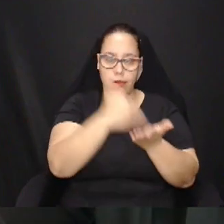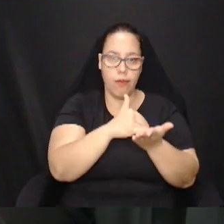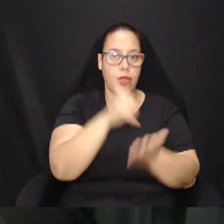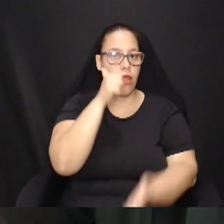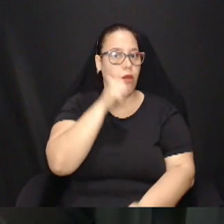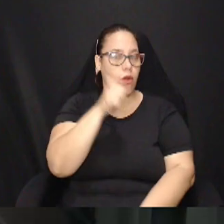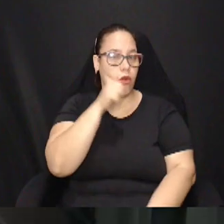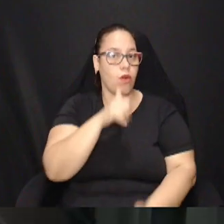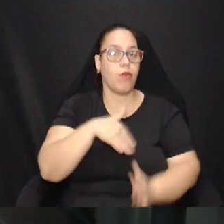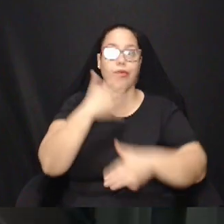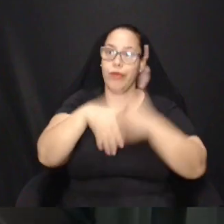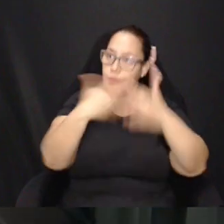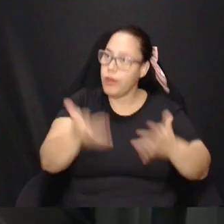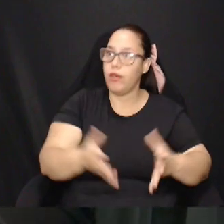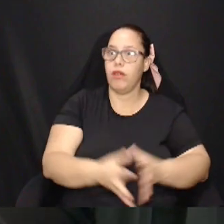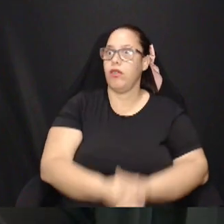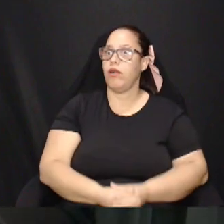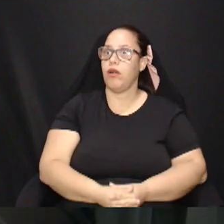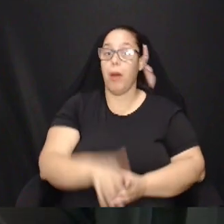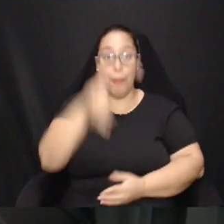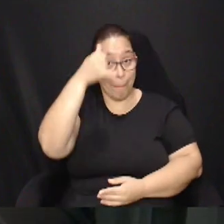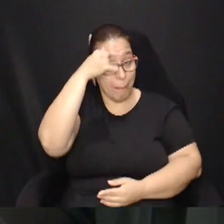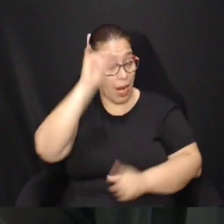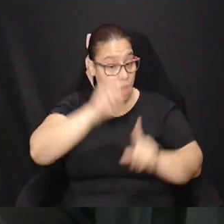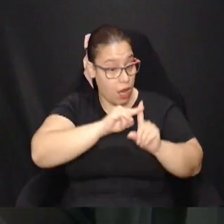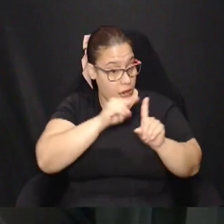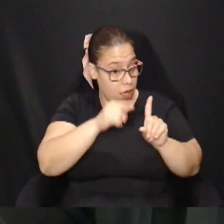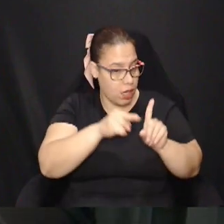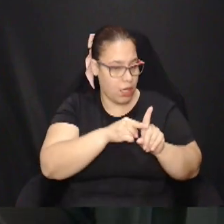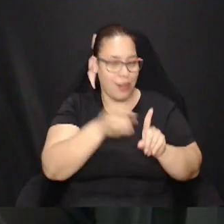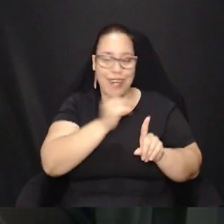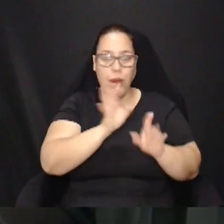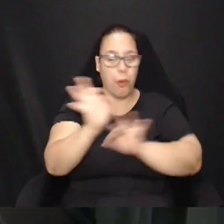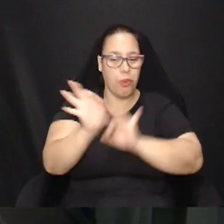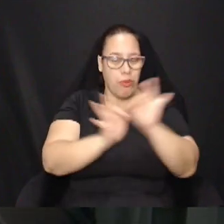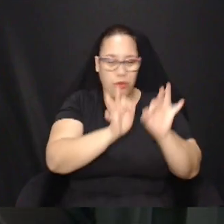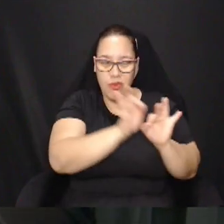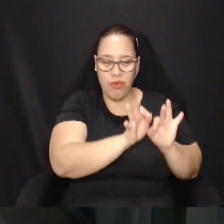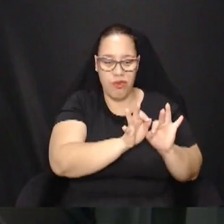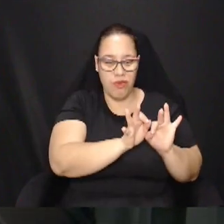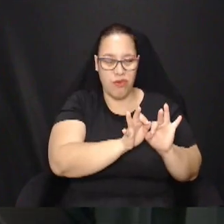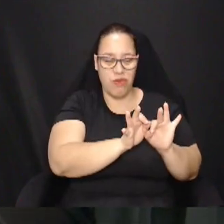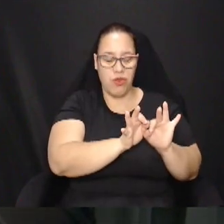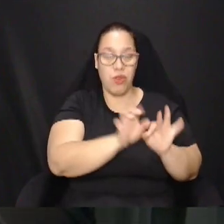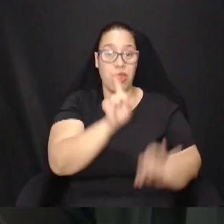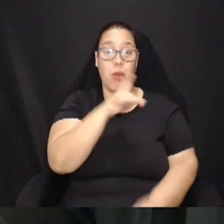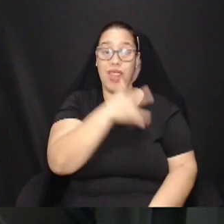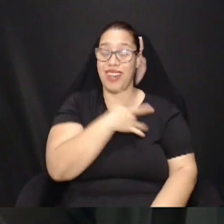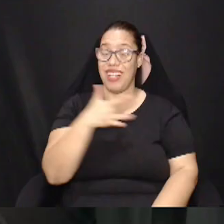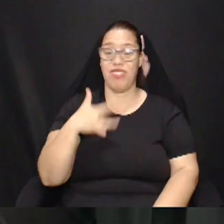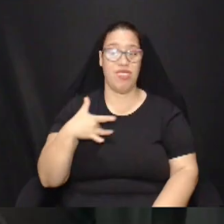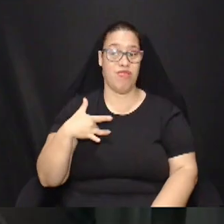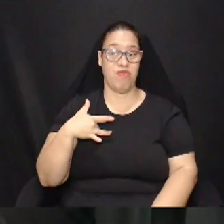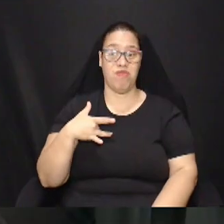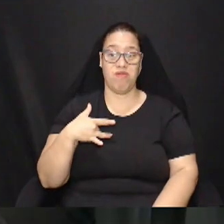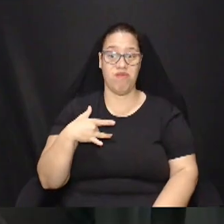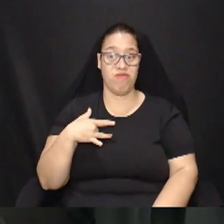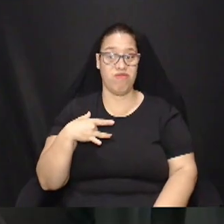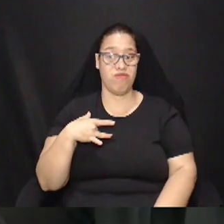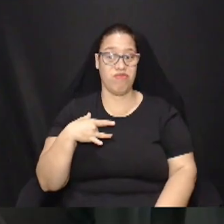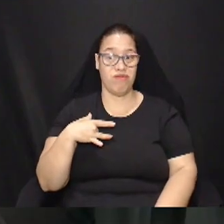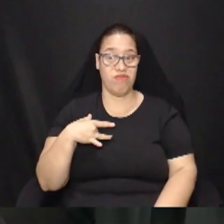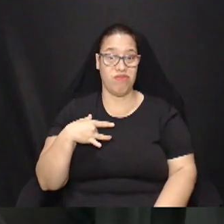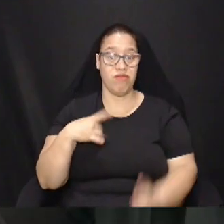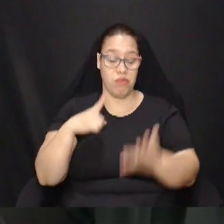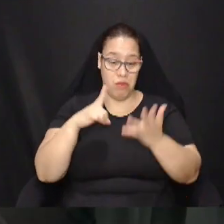etcétera? Prevenir gravidez no planejada não é tarefa da saúde, é tarefa da saúde, é tarefa